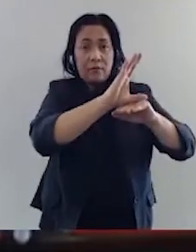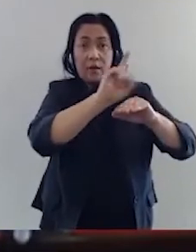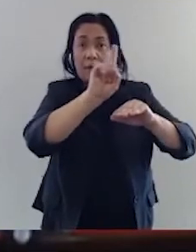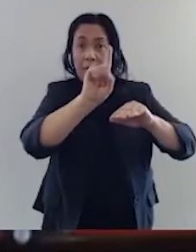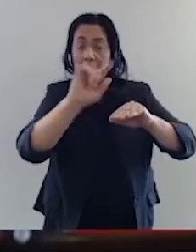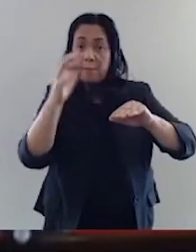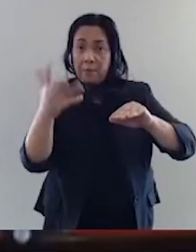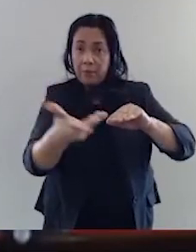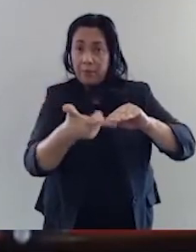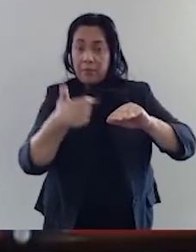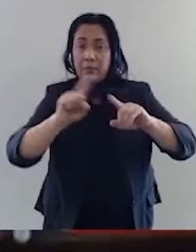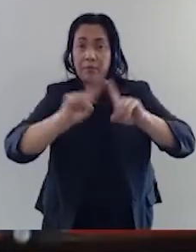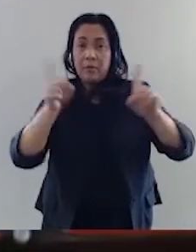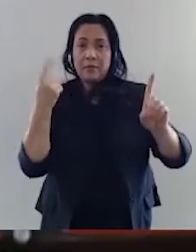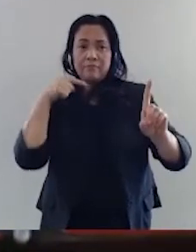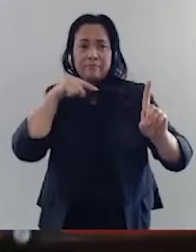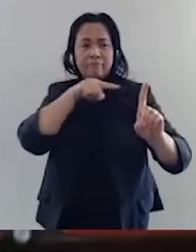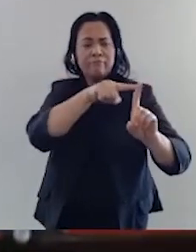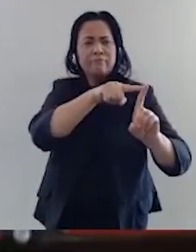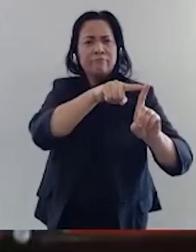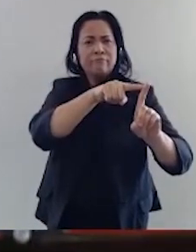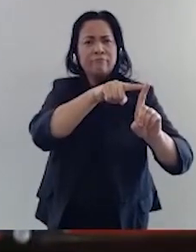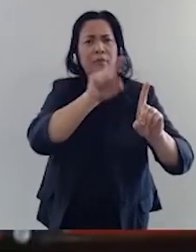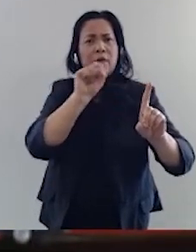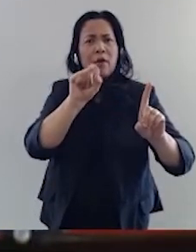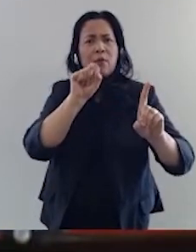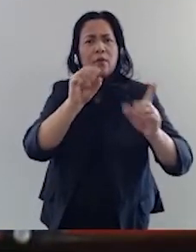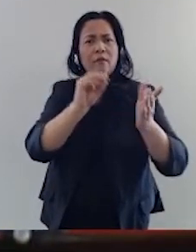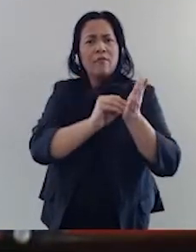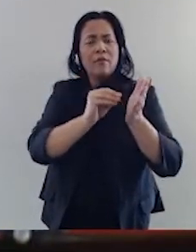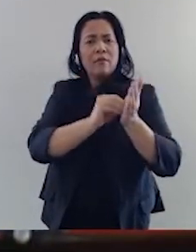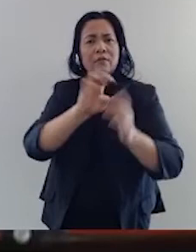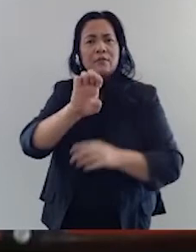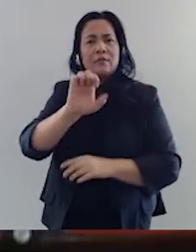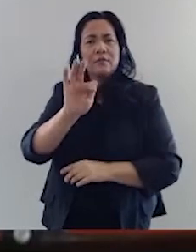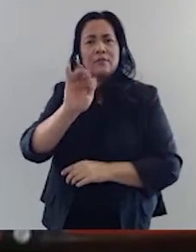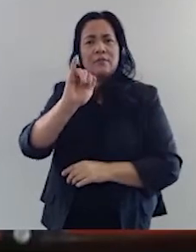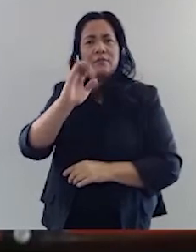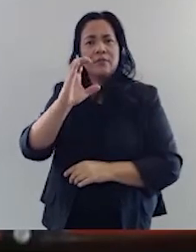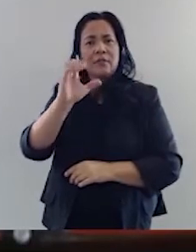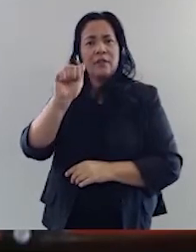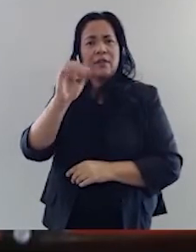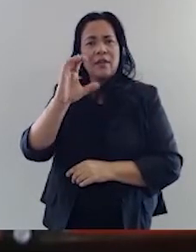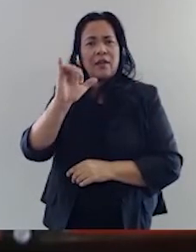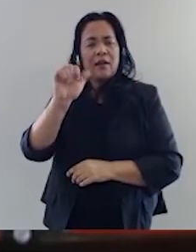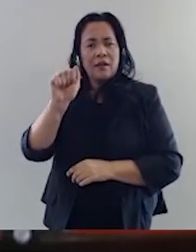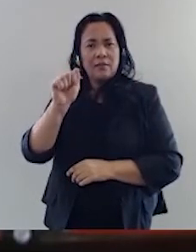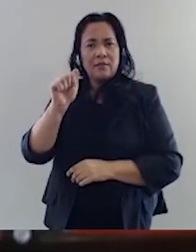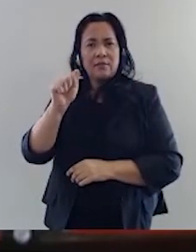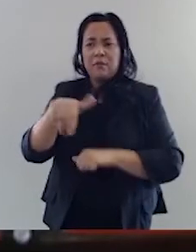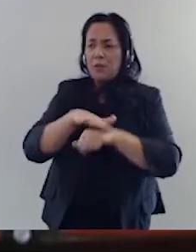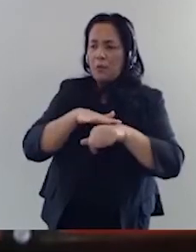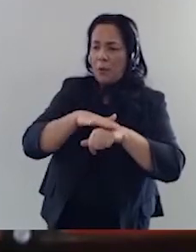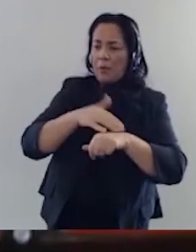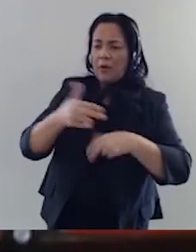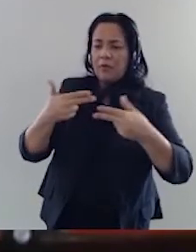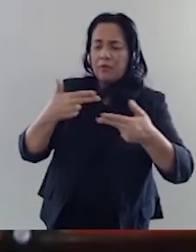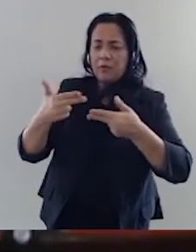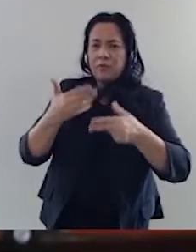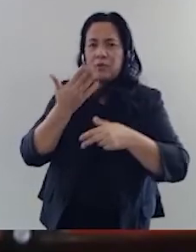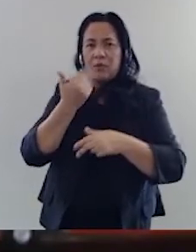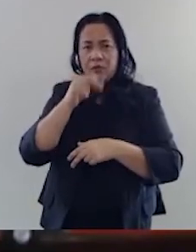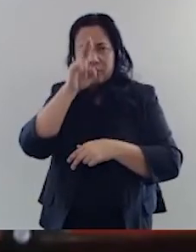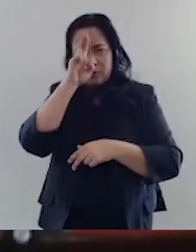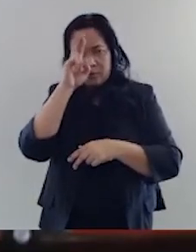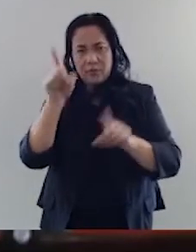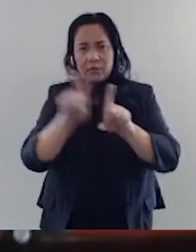a eficácia. E ele nos disse, tanto no almoço quanto na conferência, que o uso adequado